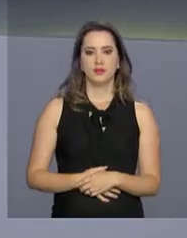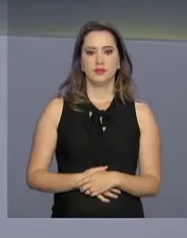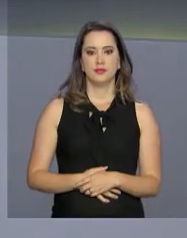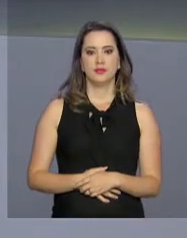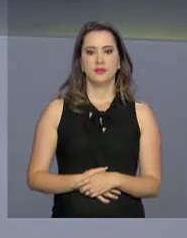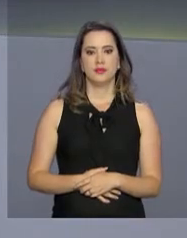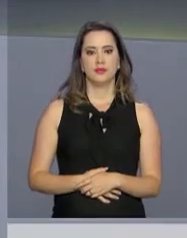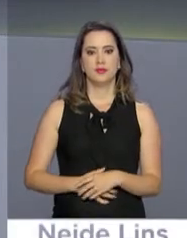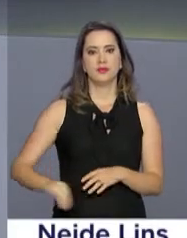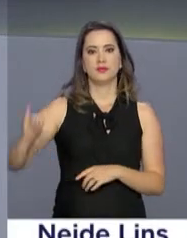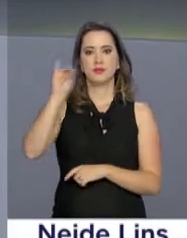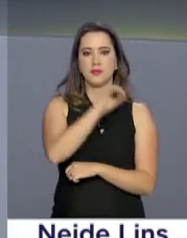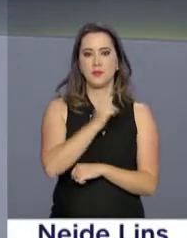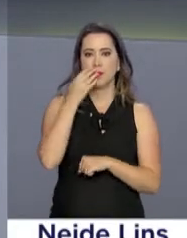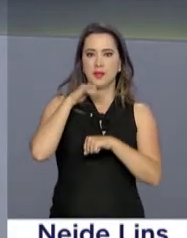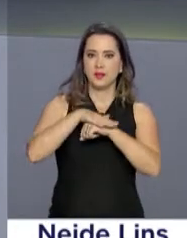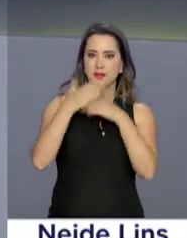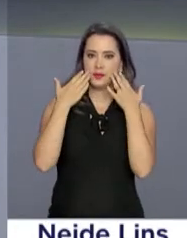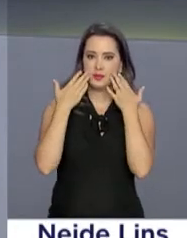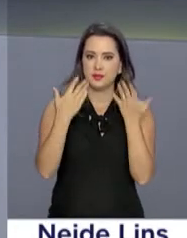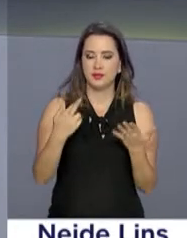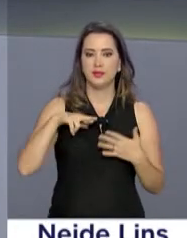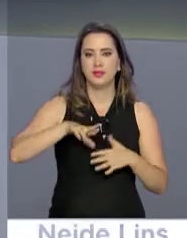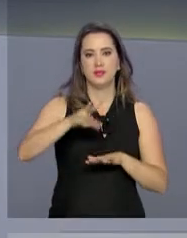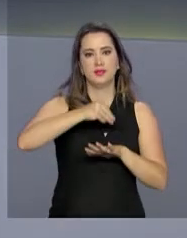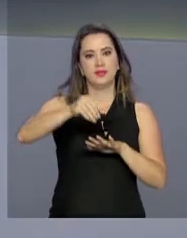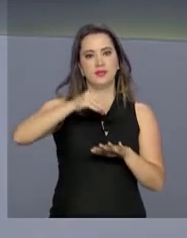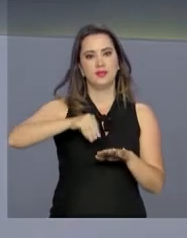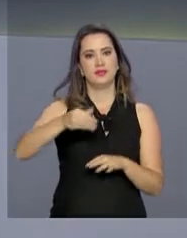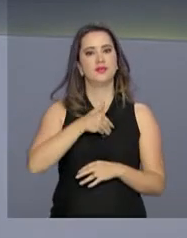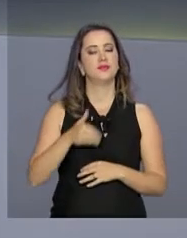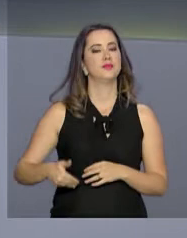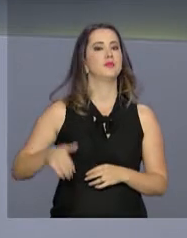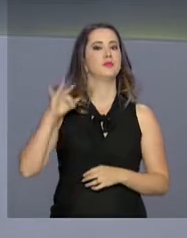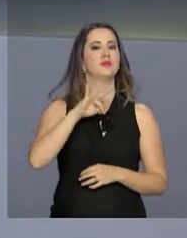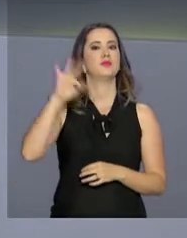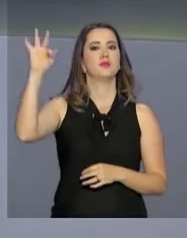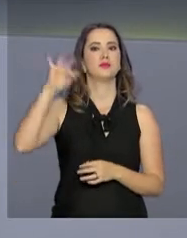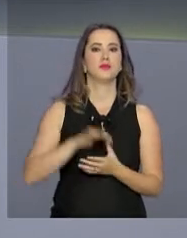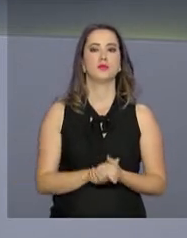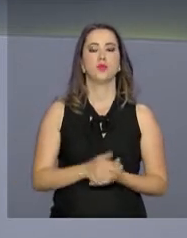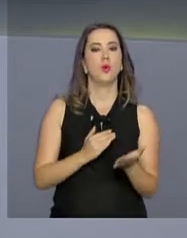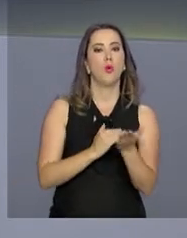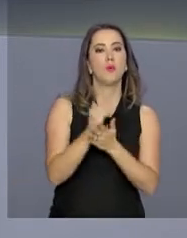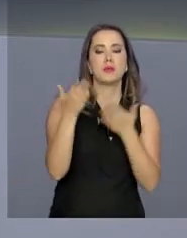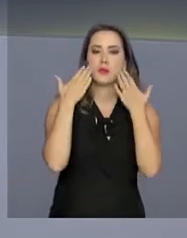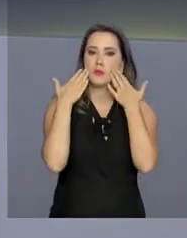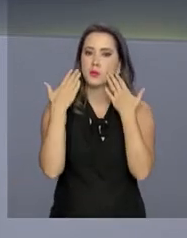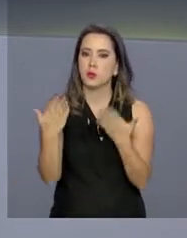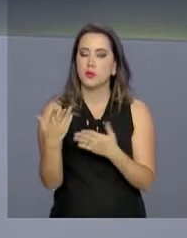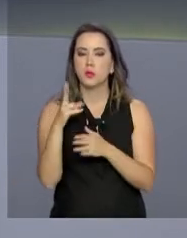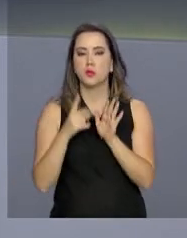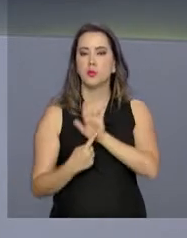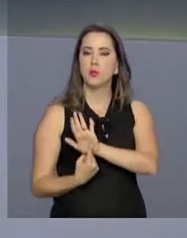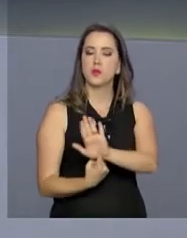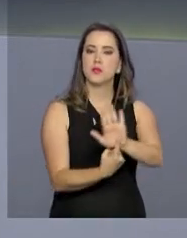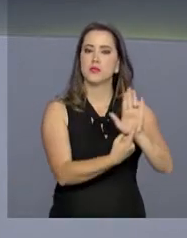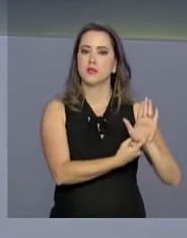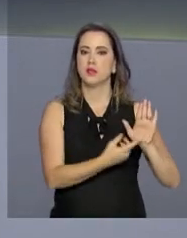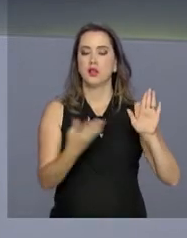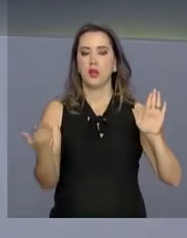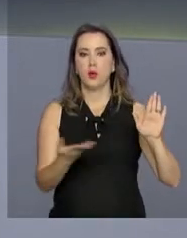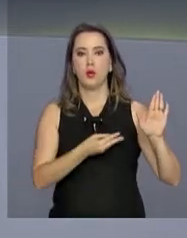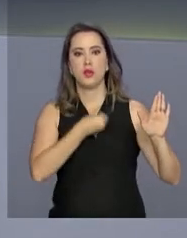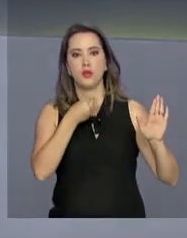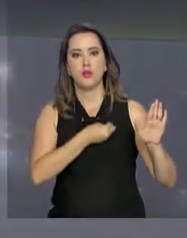olá boa noite no ar repórter e br com as notícias do governo federal a gente começa a edição com imagens ao vivo